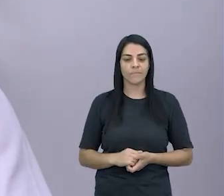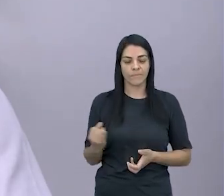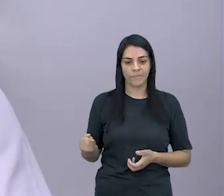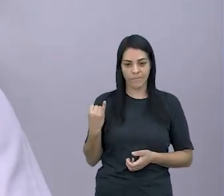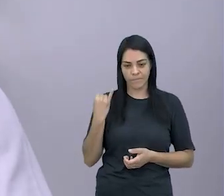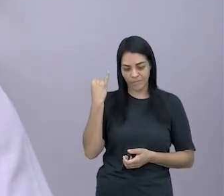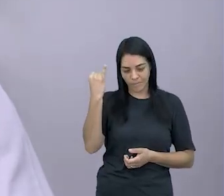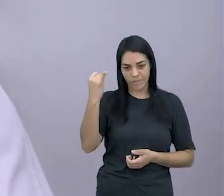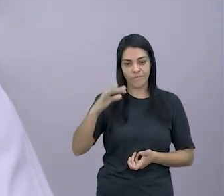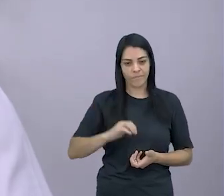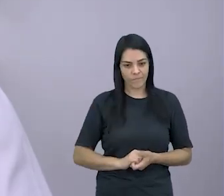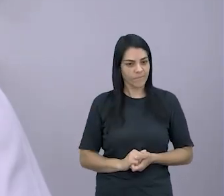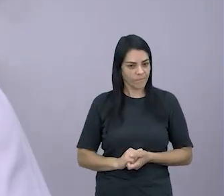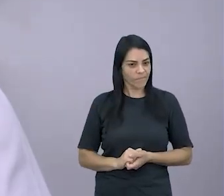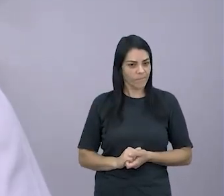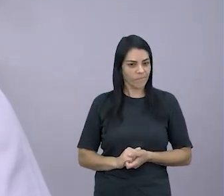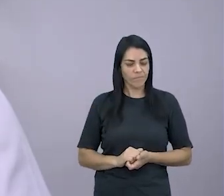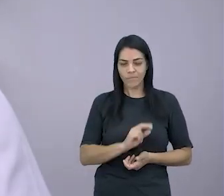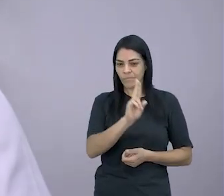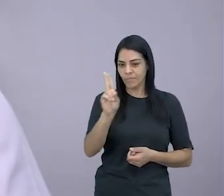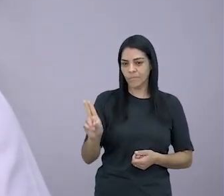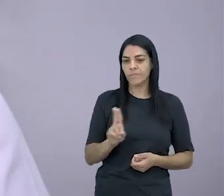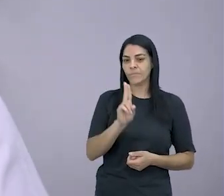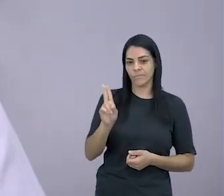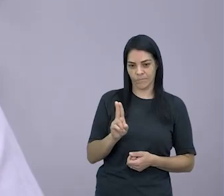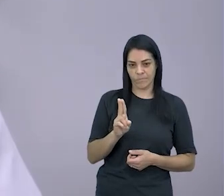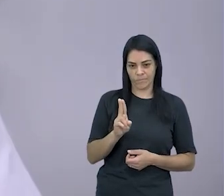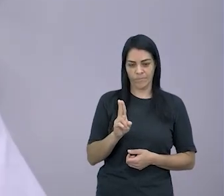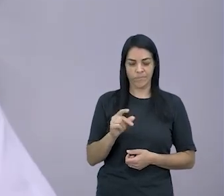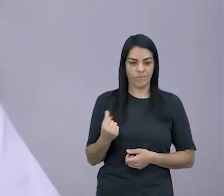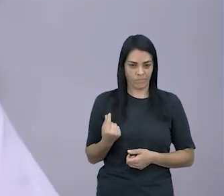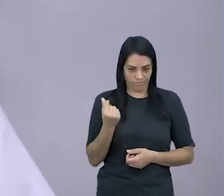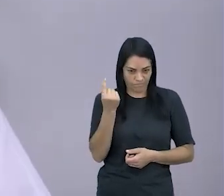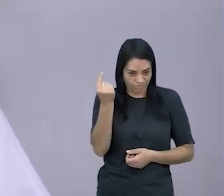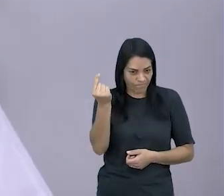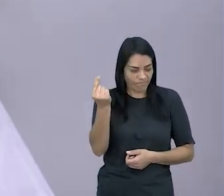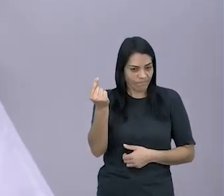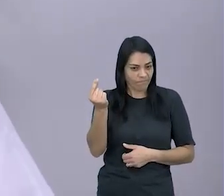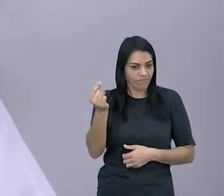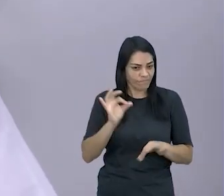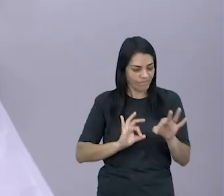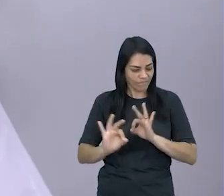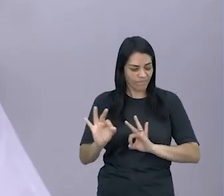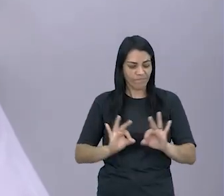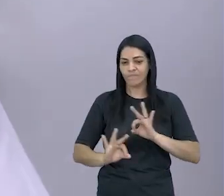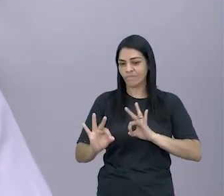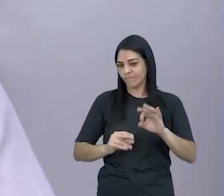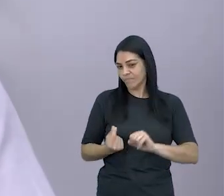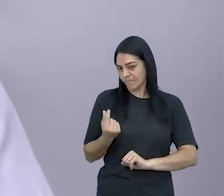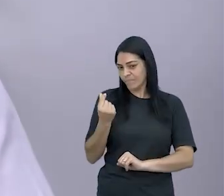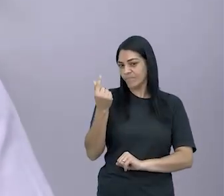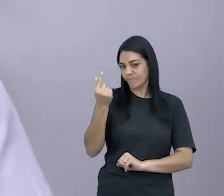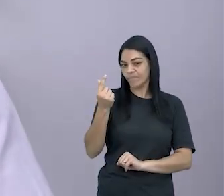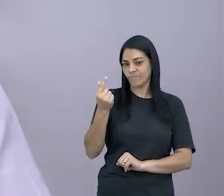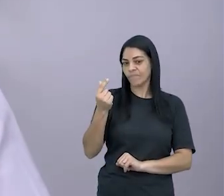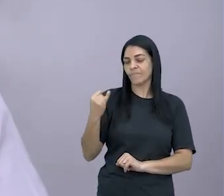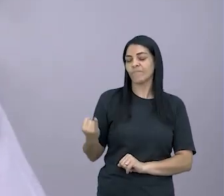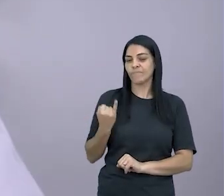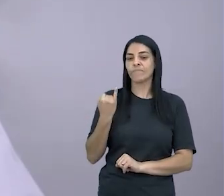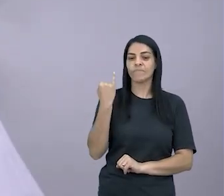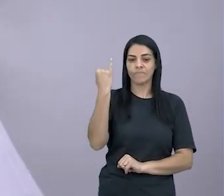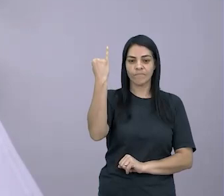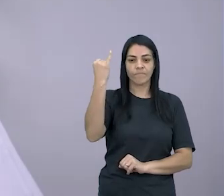de empreendedorismo, onde vai se usar muito a educação financeira, né? O planejamento financeiro aí é